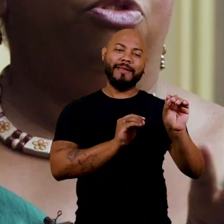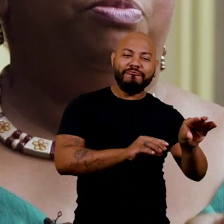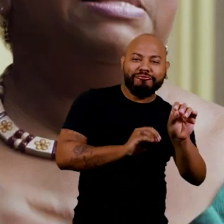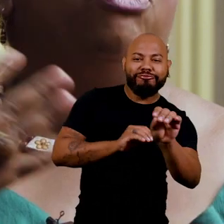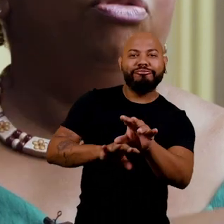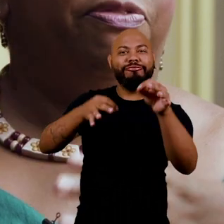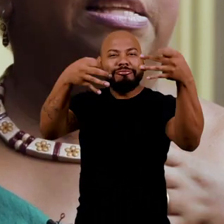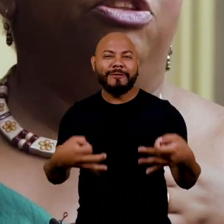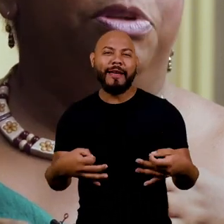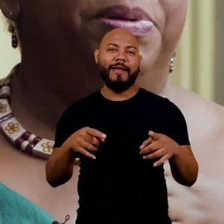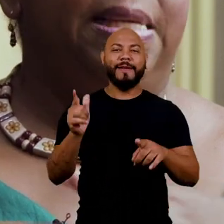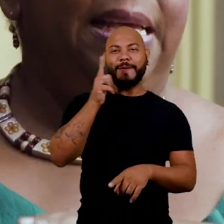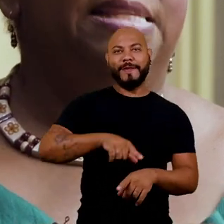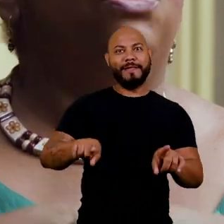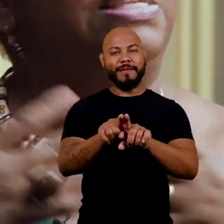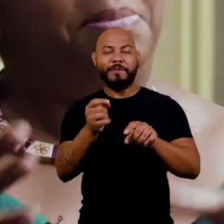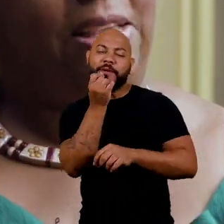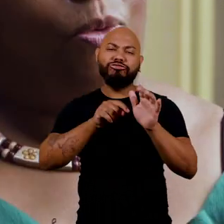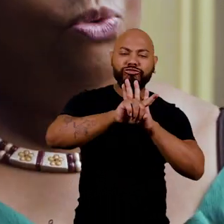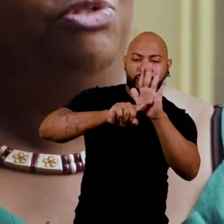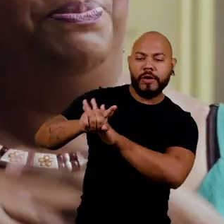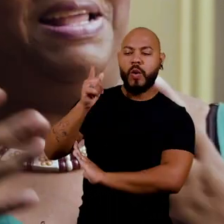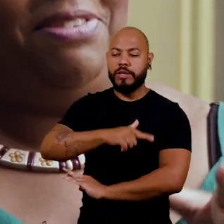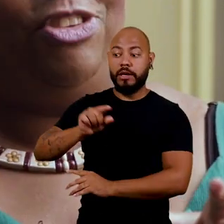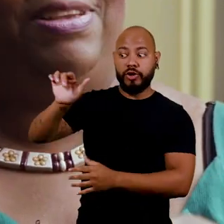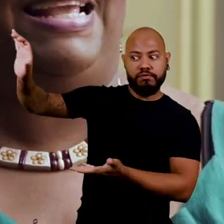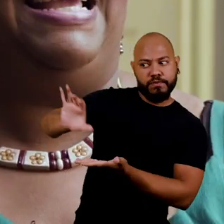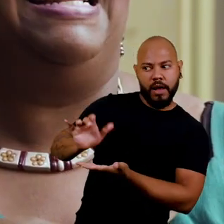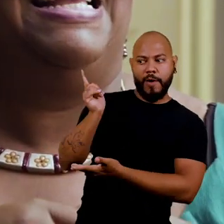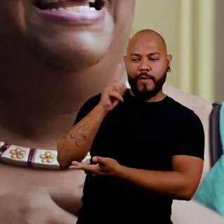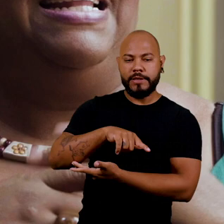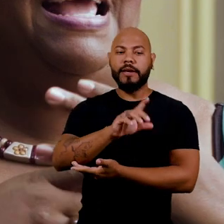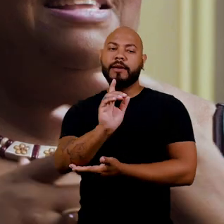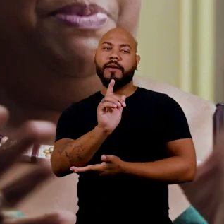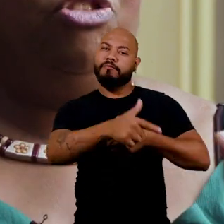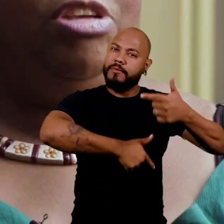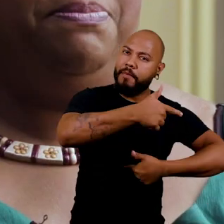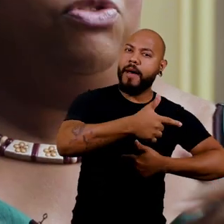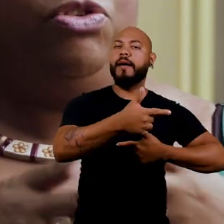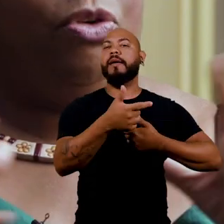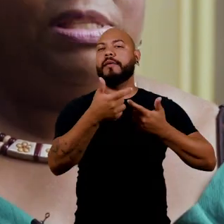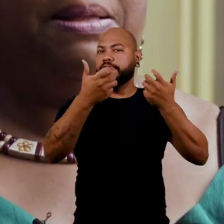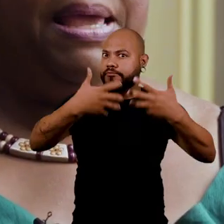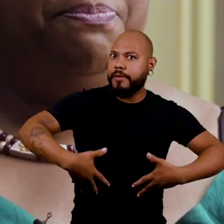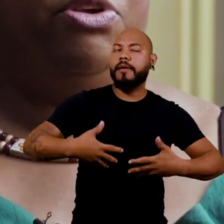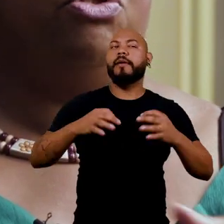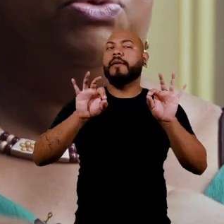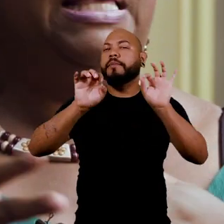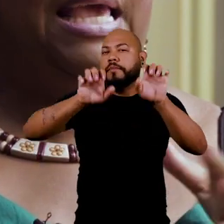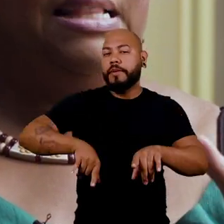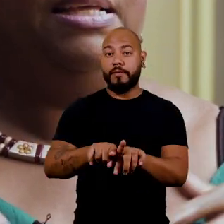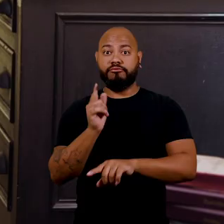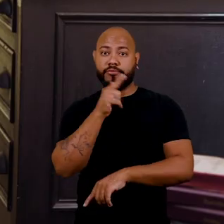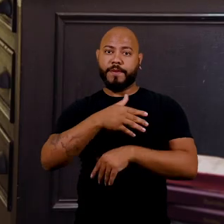Então, meus próximos passos é continuar fazendo as minhas pesquisas, conseguir meus recursos para poder investir neles, né? Expandir meus horizontes também, porque